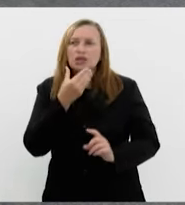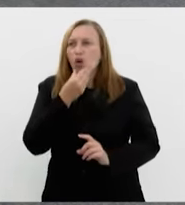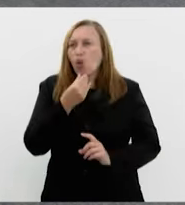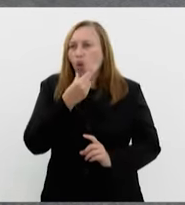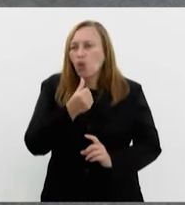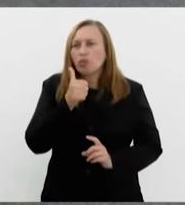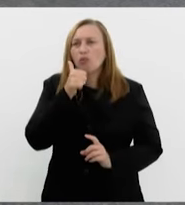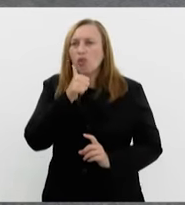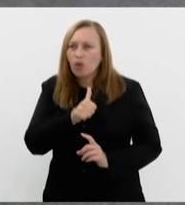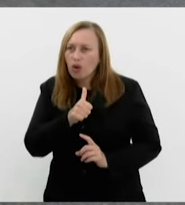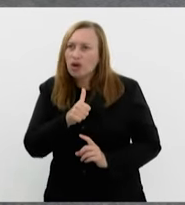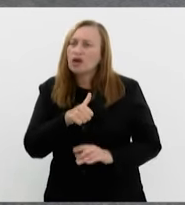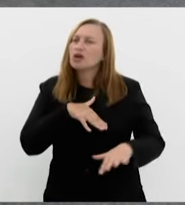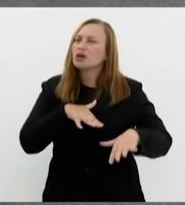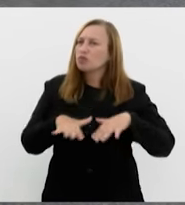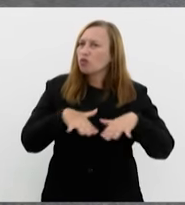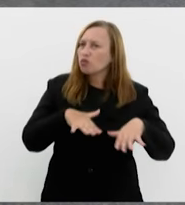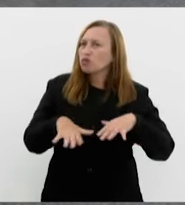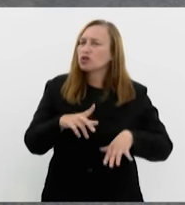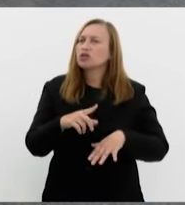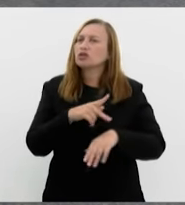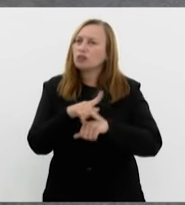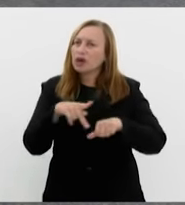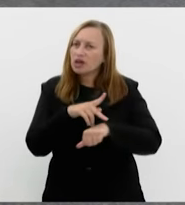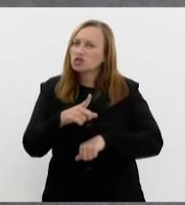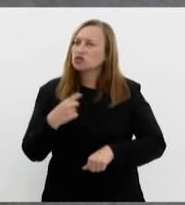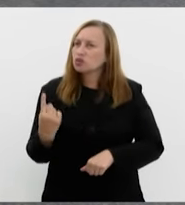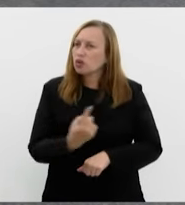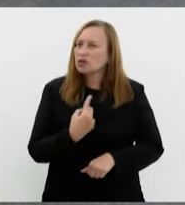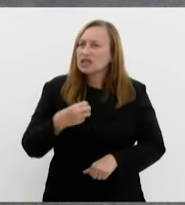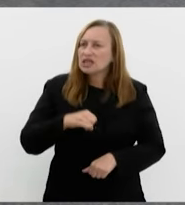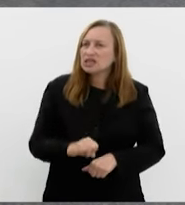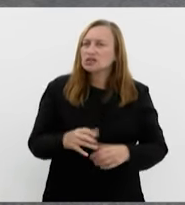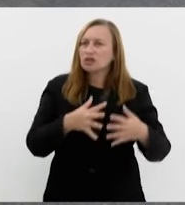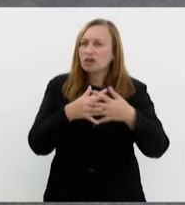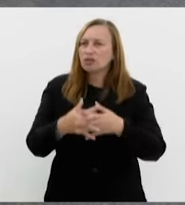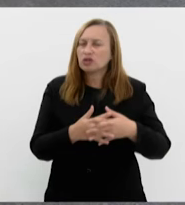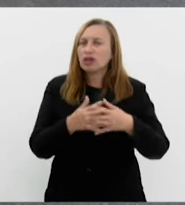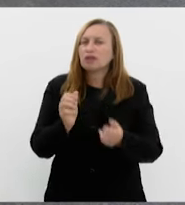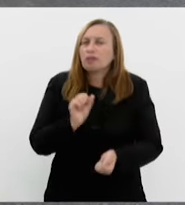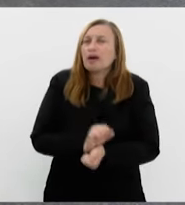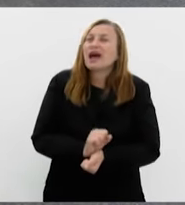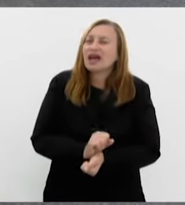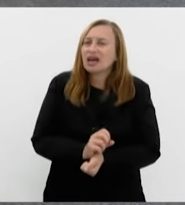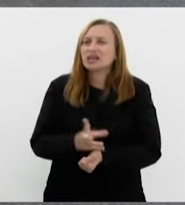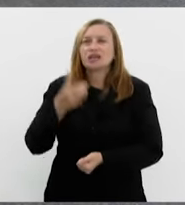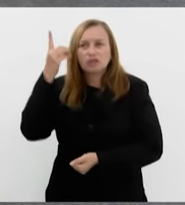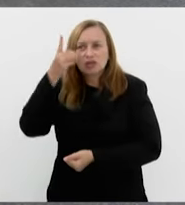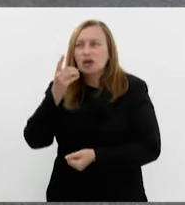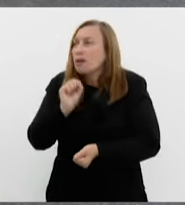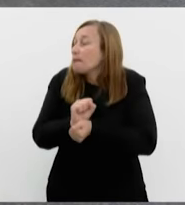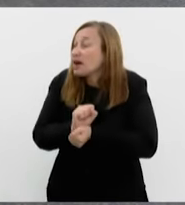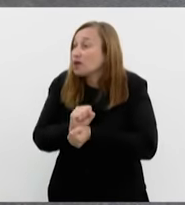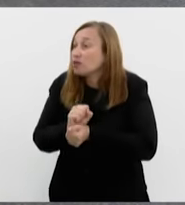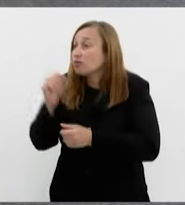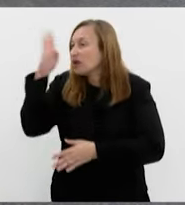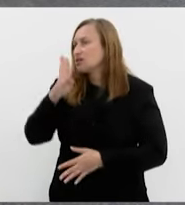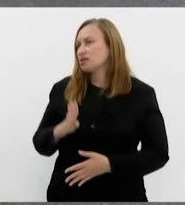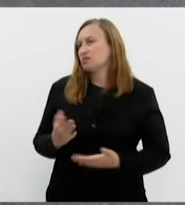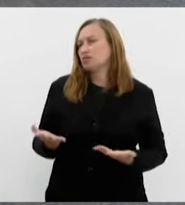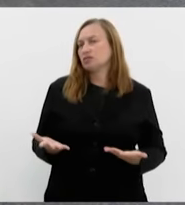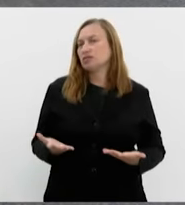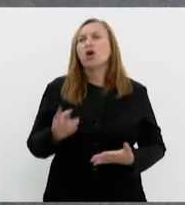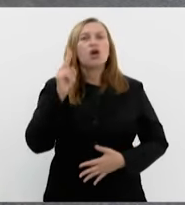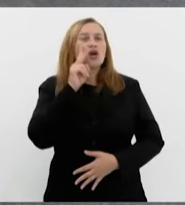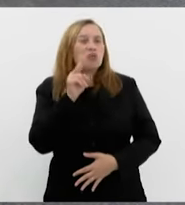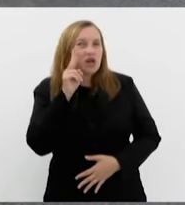que movimentam o nosso país. Se o caminhoneiro parar, deputado, para o Brasil. Eu me